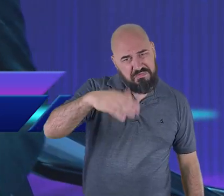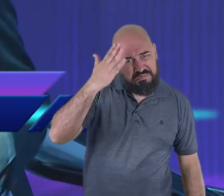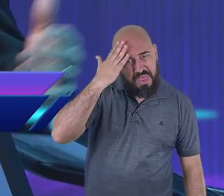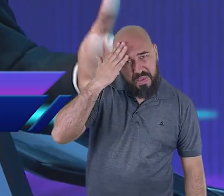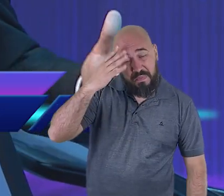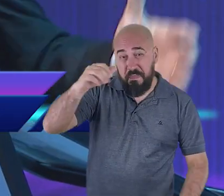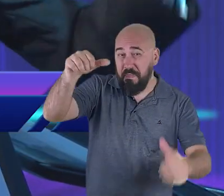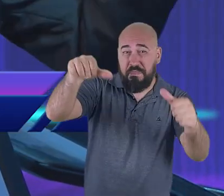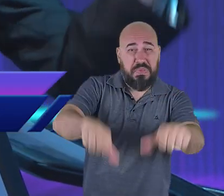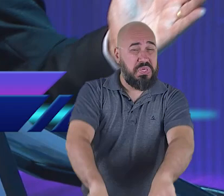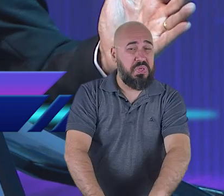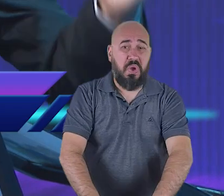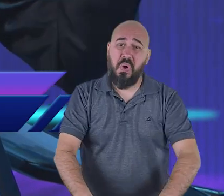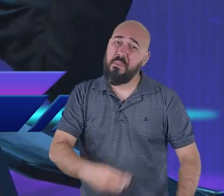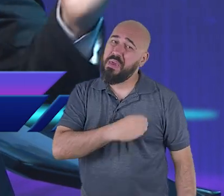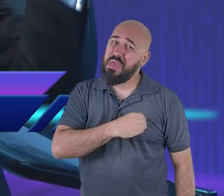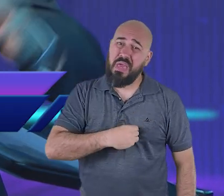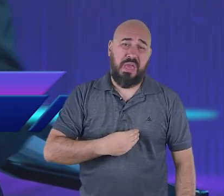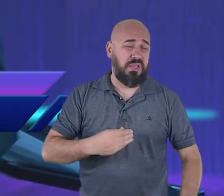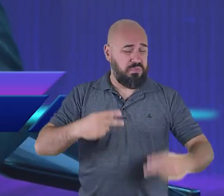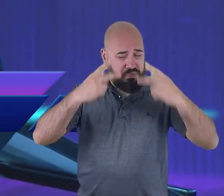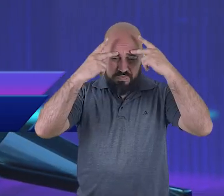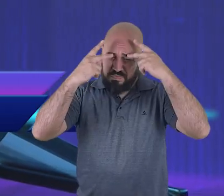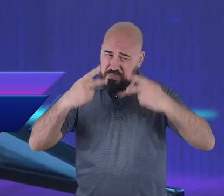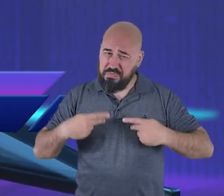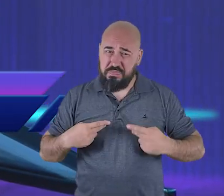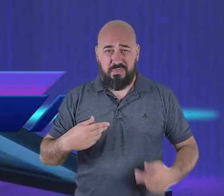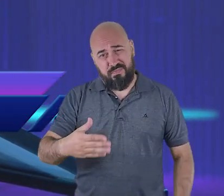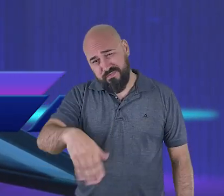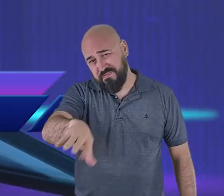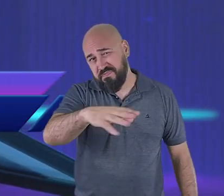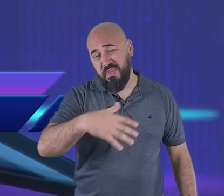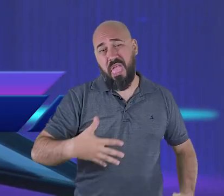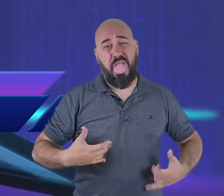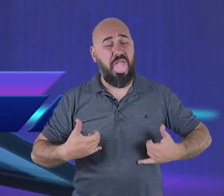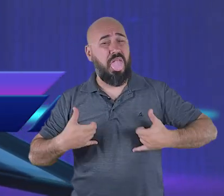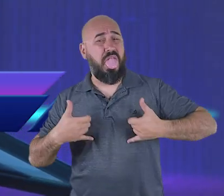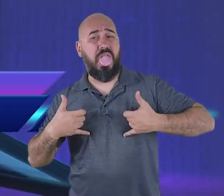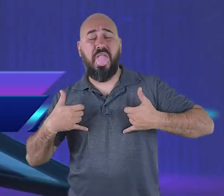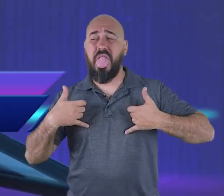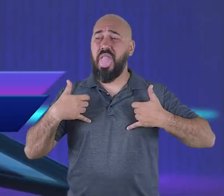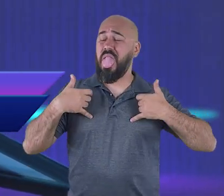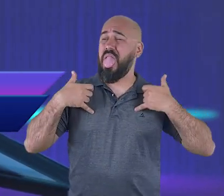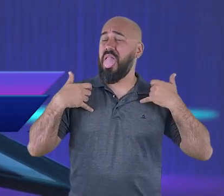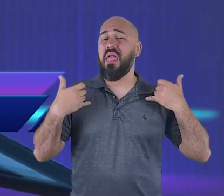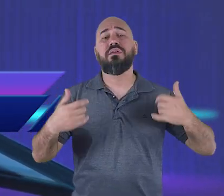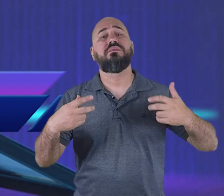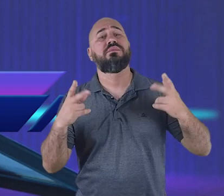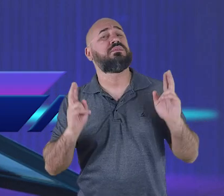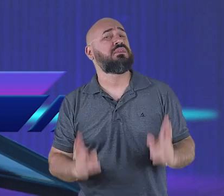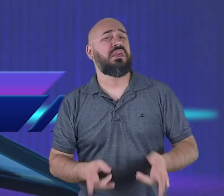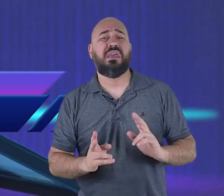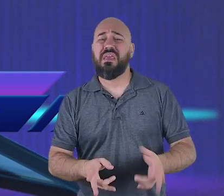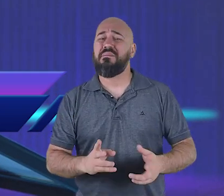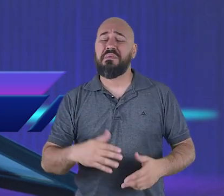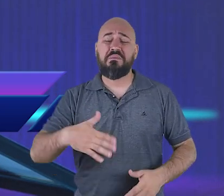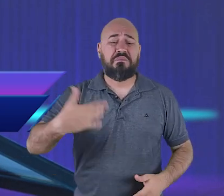escola ou até a guerra entre as nações. O ego de alguém sempre causa